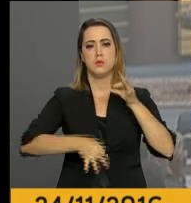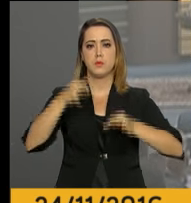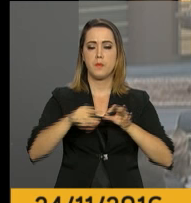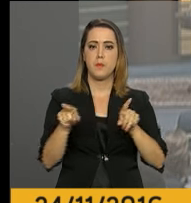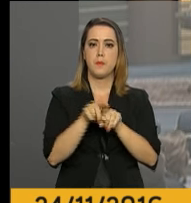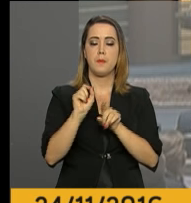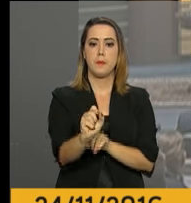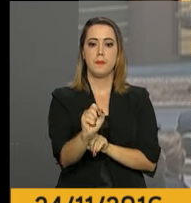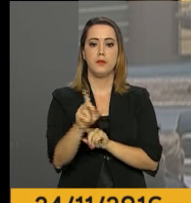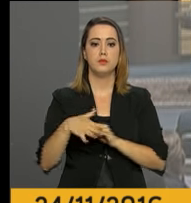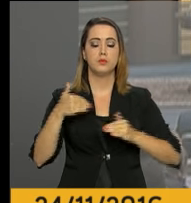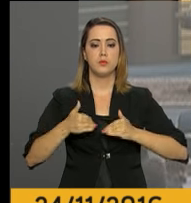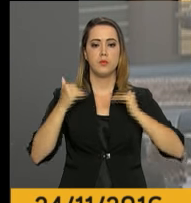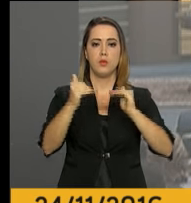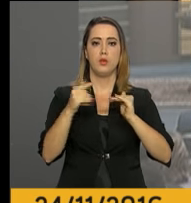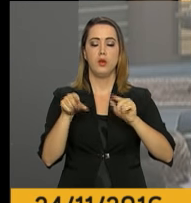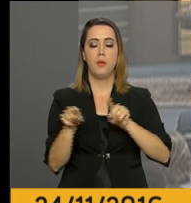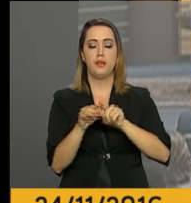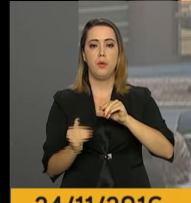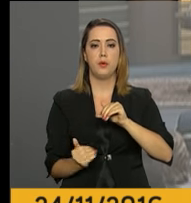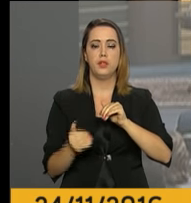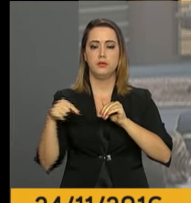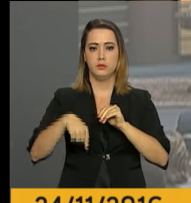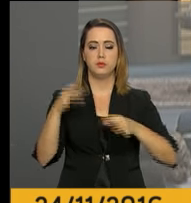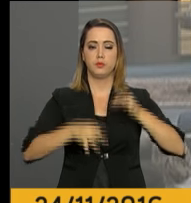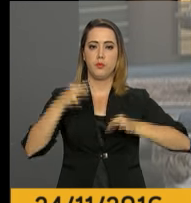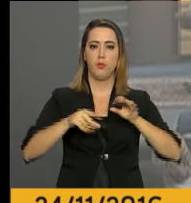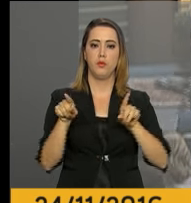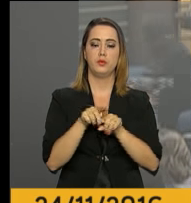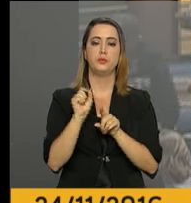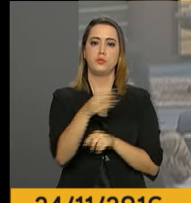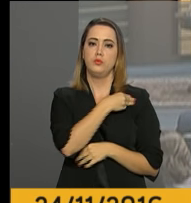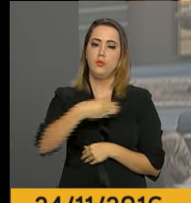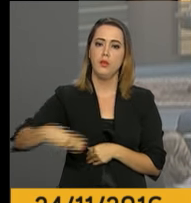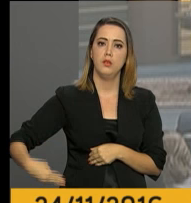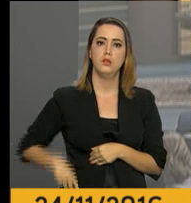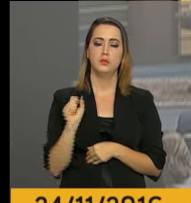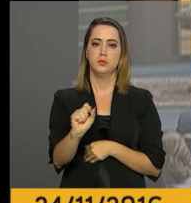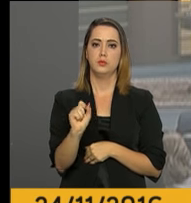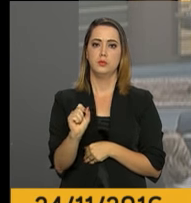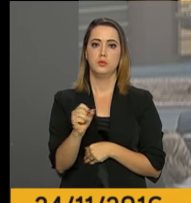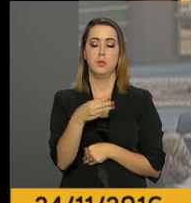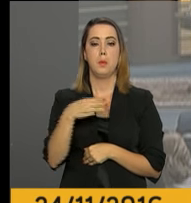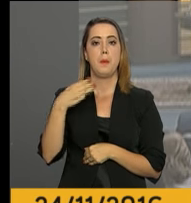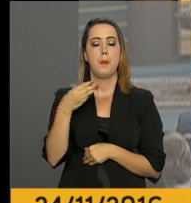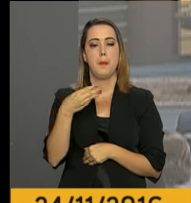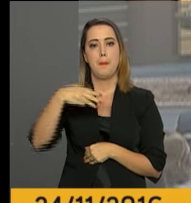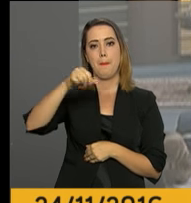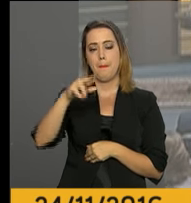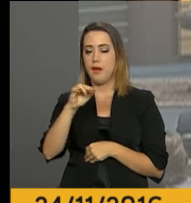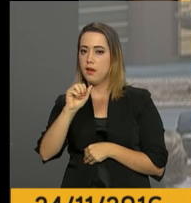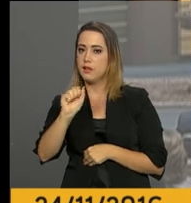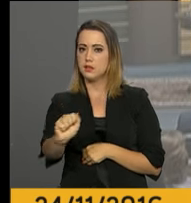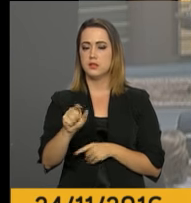de laa Paiva corregedor geral deste tribunal a senhora ministra mariaa pedu